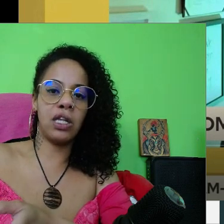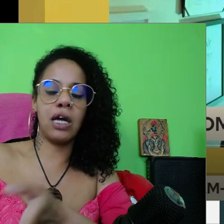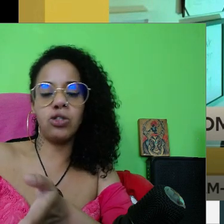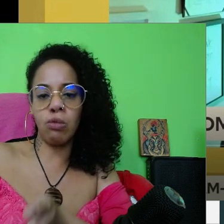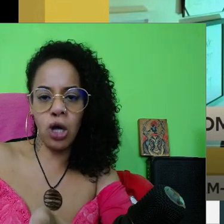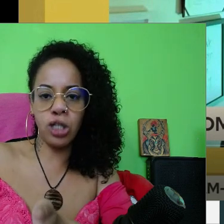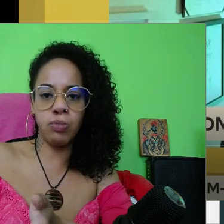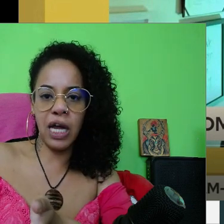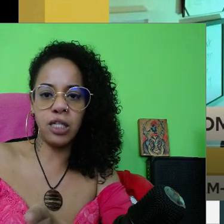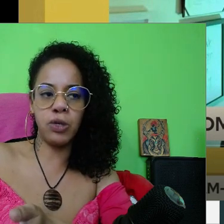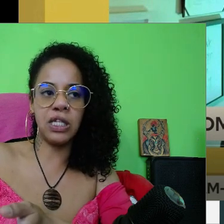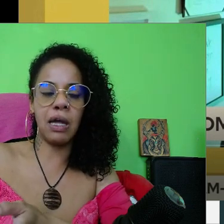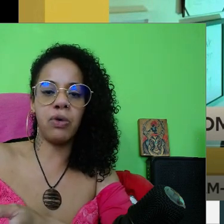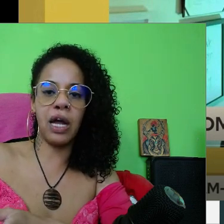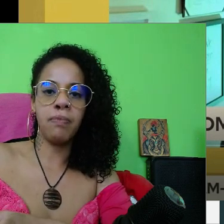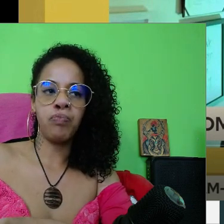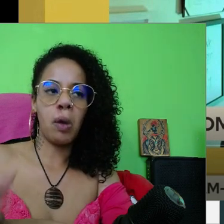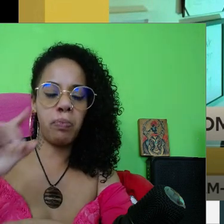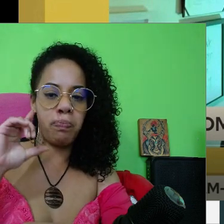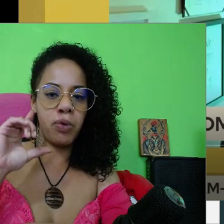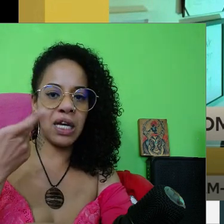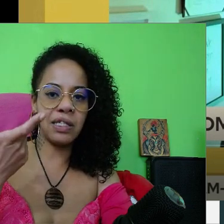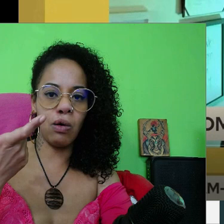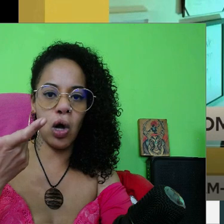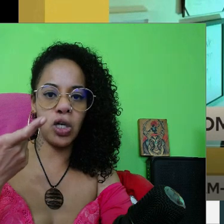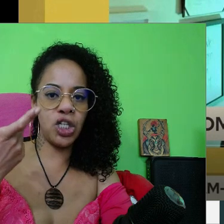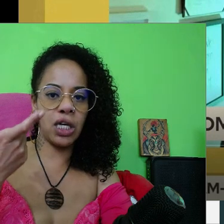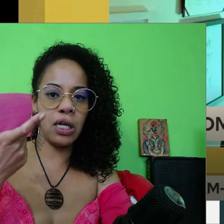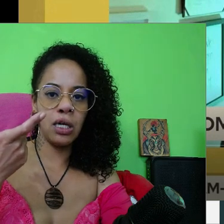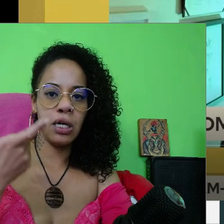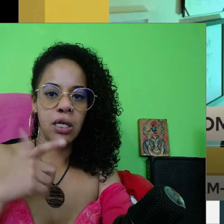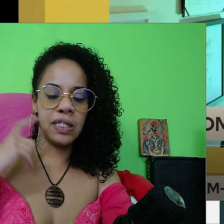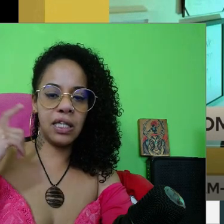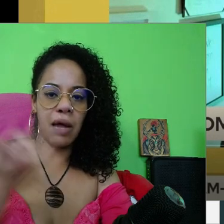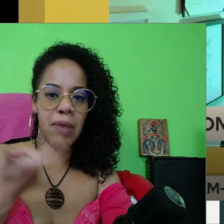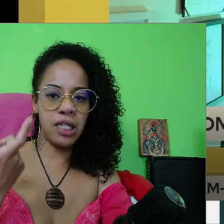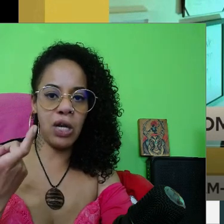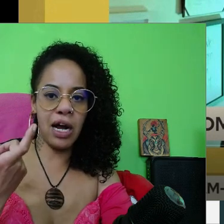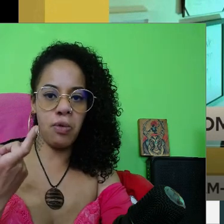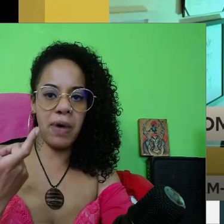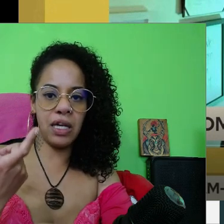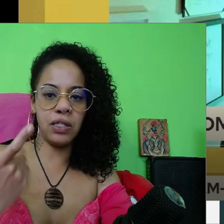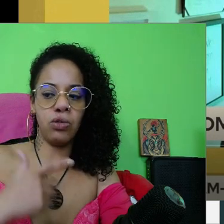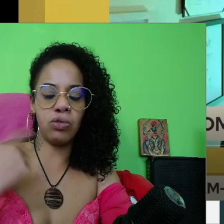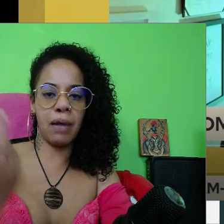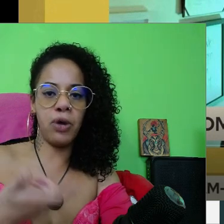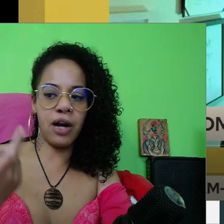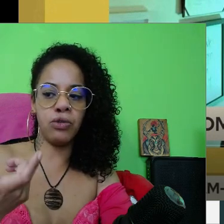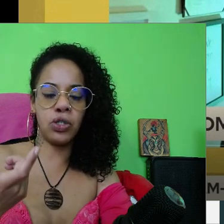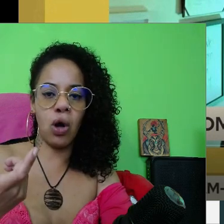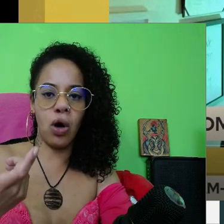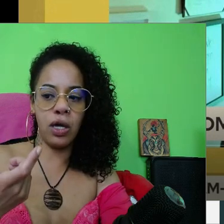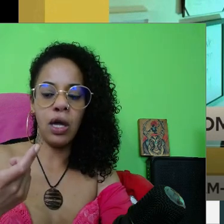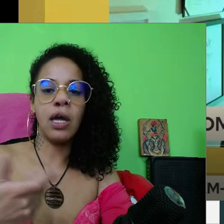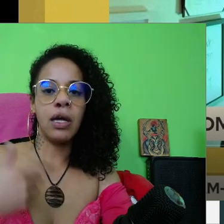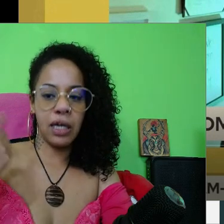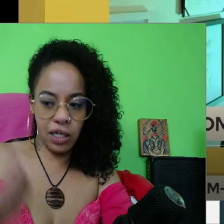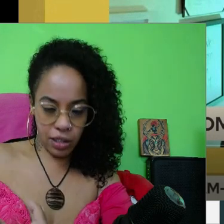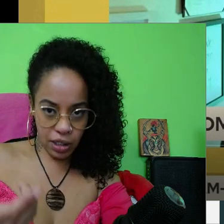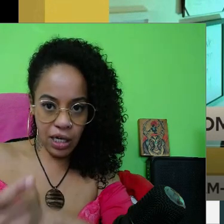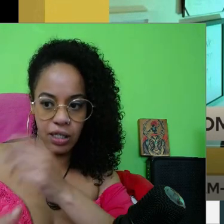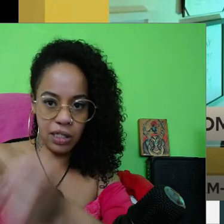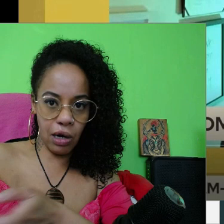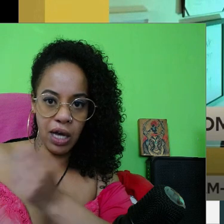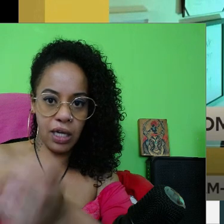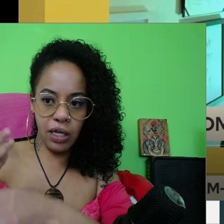às vezes majoritários como nós mulheres por exemplo né Por uma questão lógica se tem mais mulher no país e não tem mulher nos corre